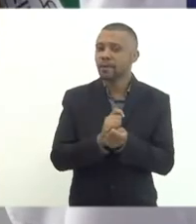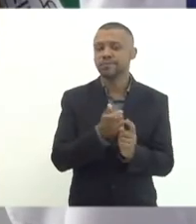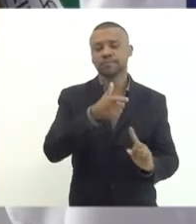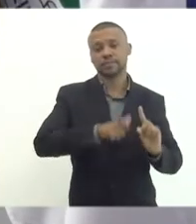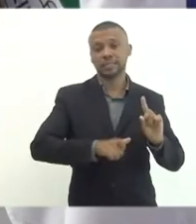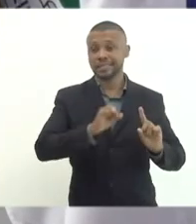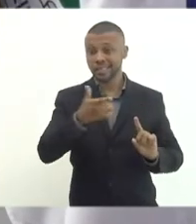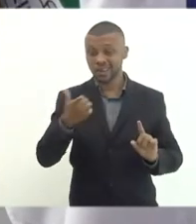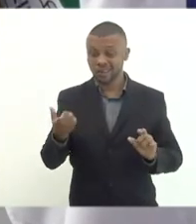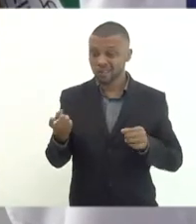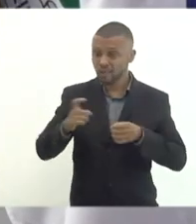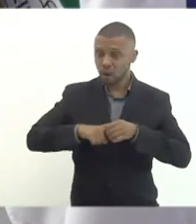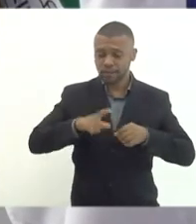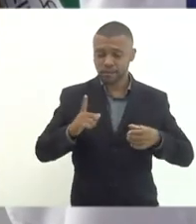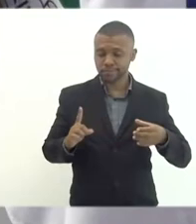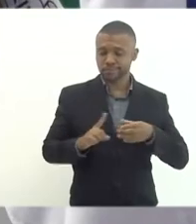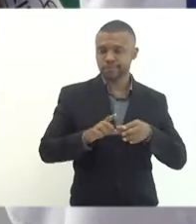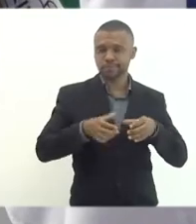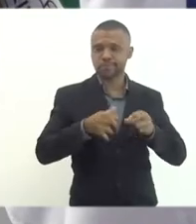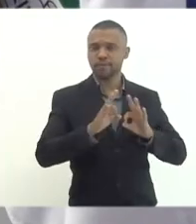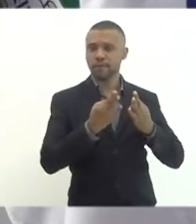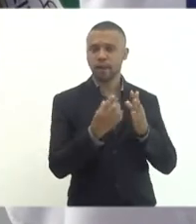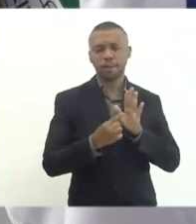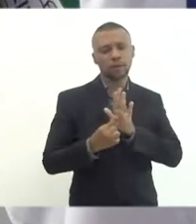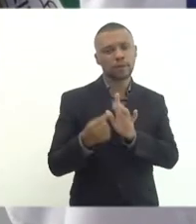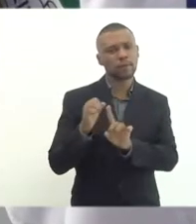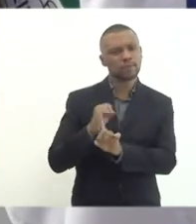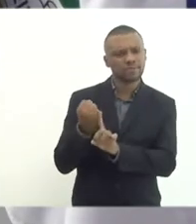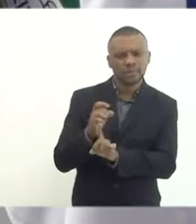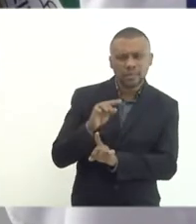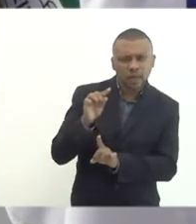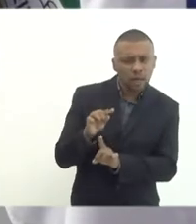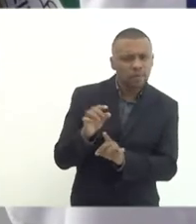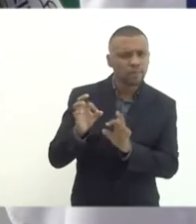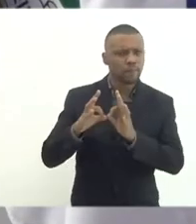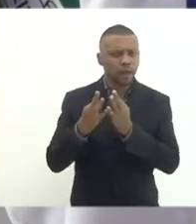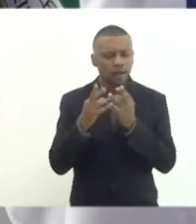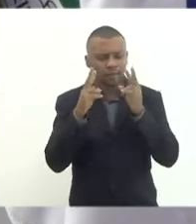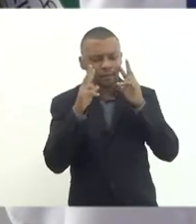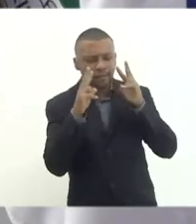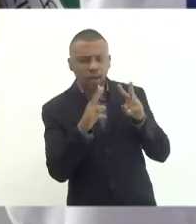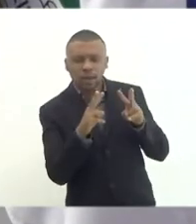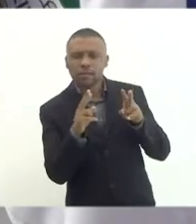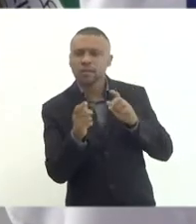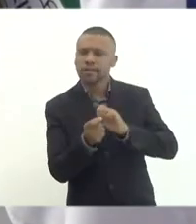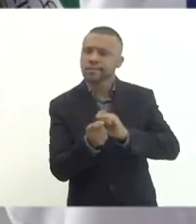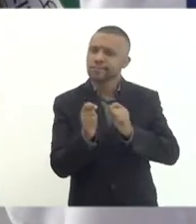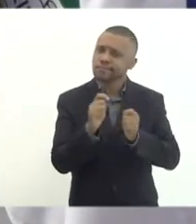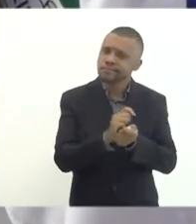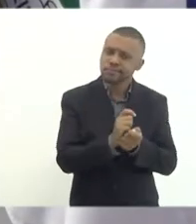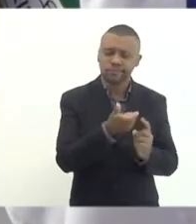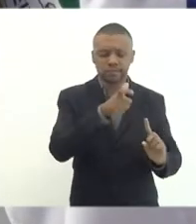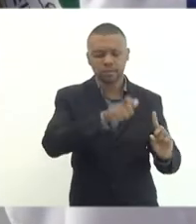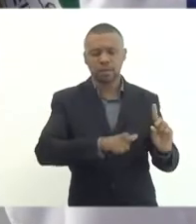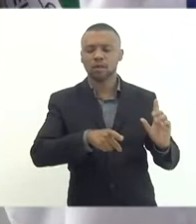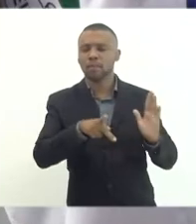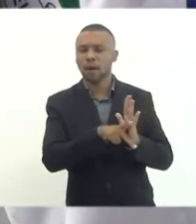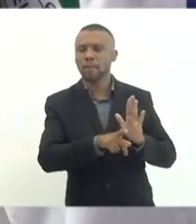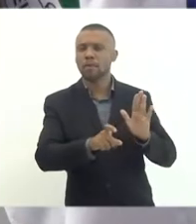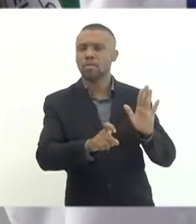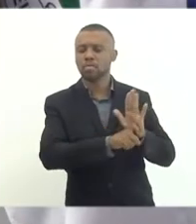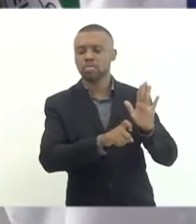ele sendo ressocializado e mostrando isso para a sociedade Mas será que o familiar estar havendo essa ressocialização do próprio